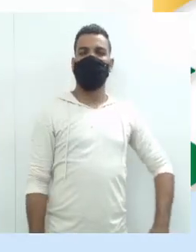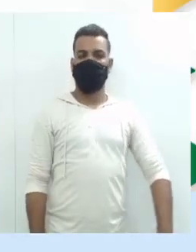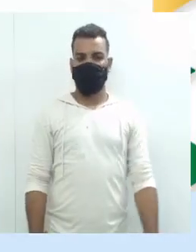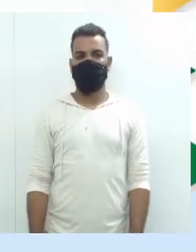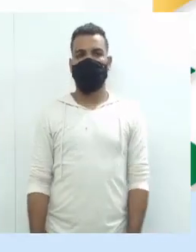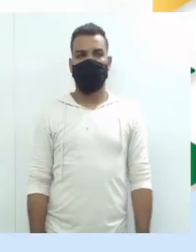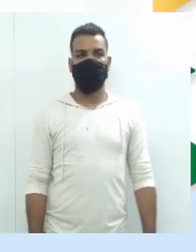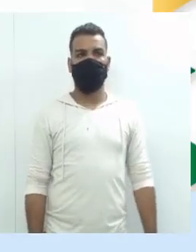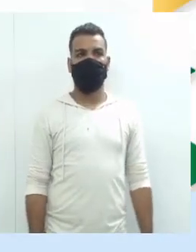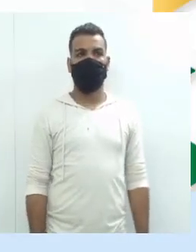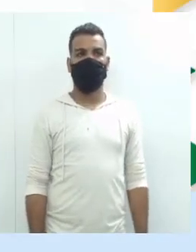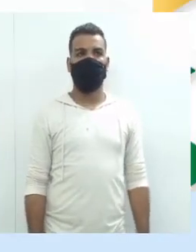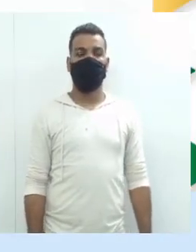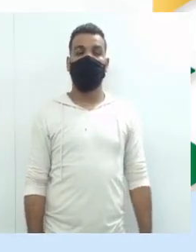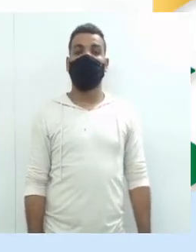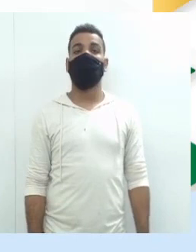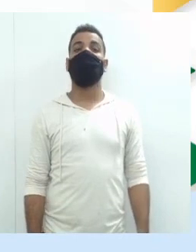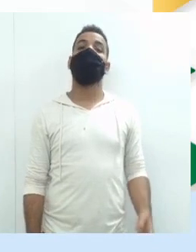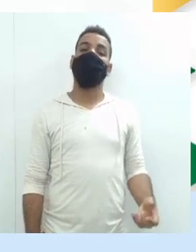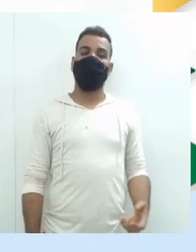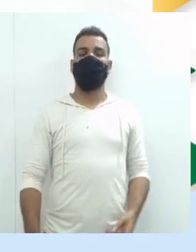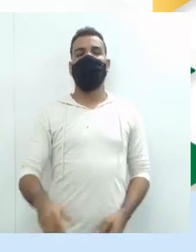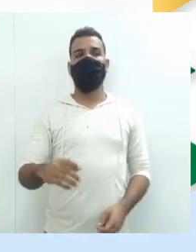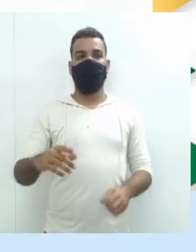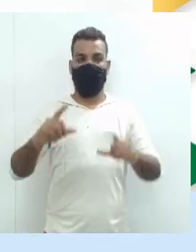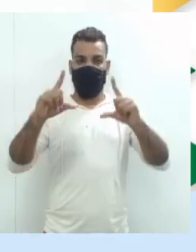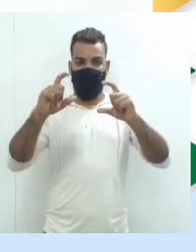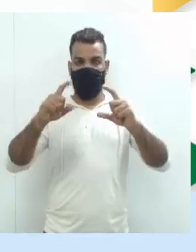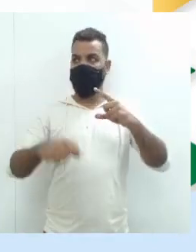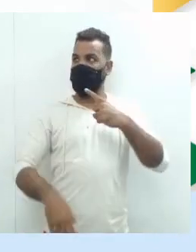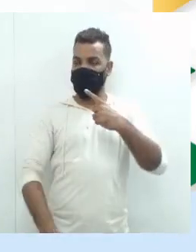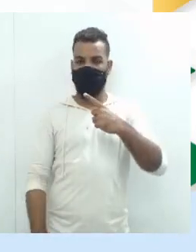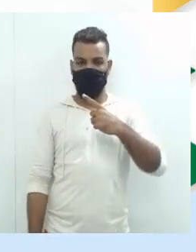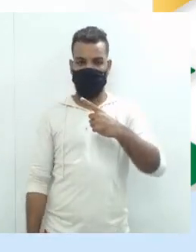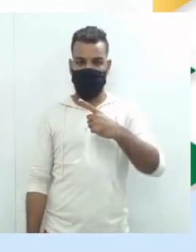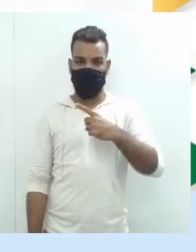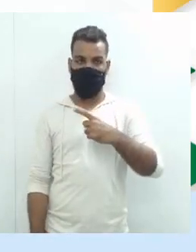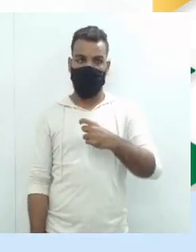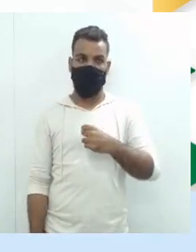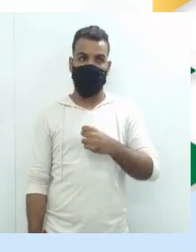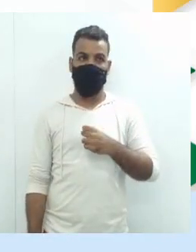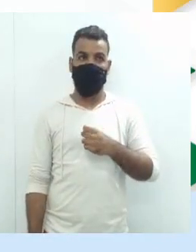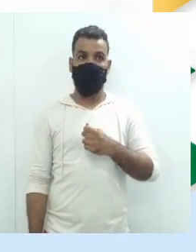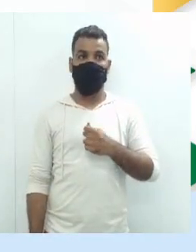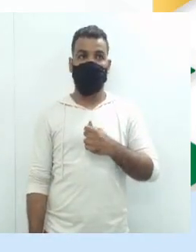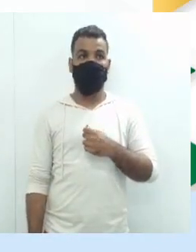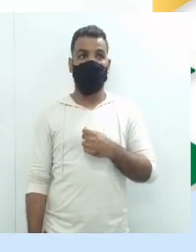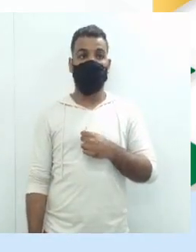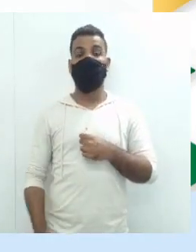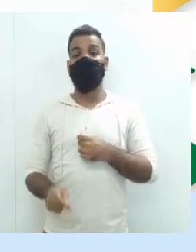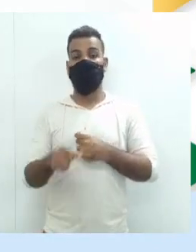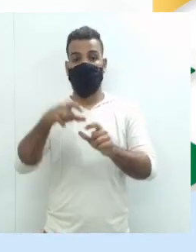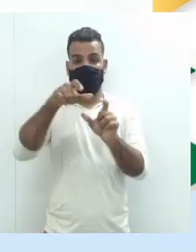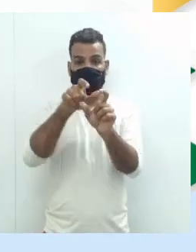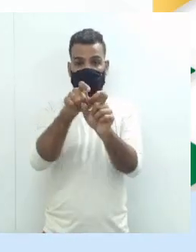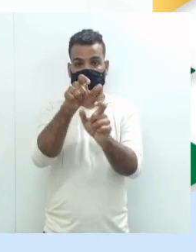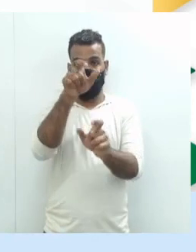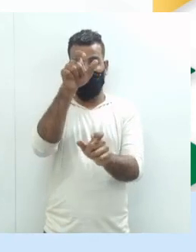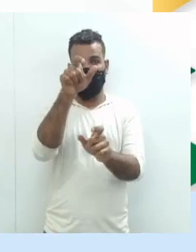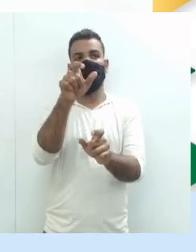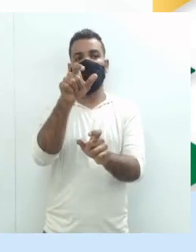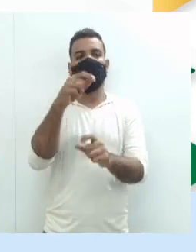internacionalmente conhecida. Então, você tem aí a foto dela em destaque, certo? O produto é um